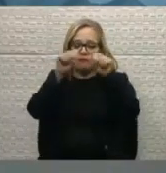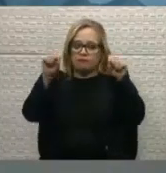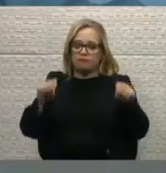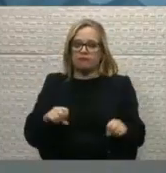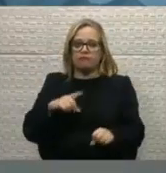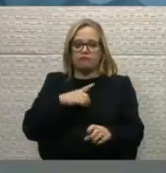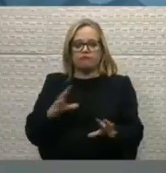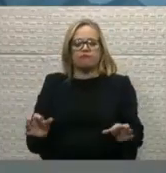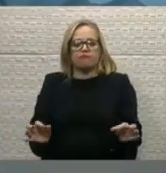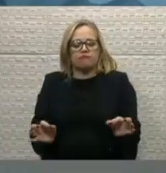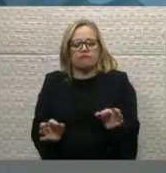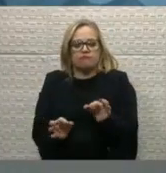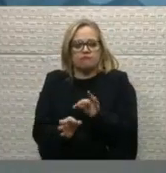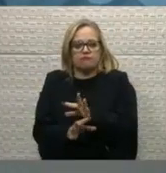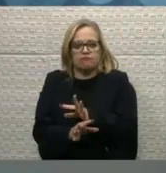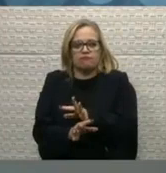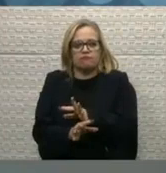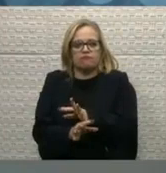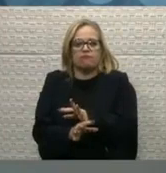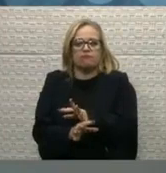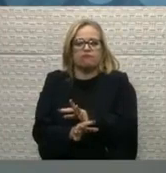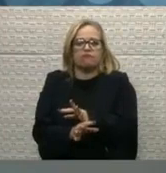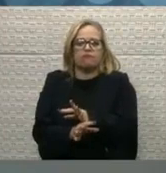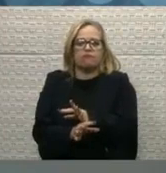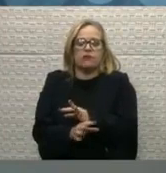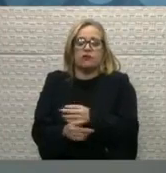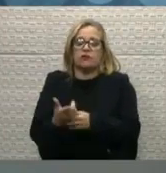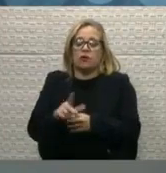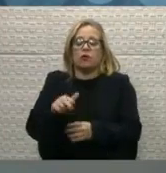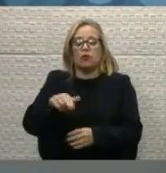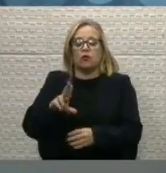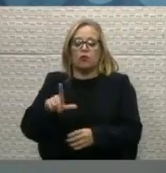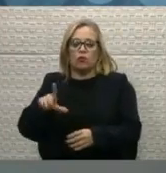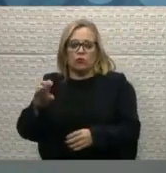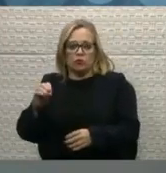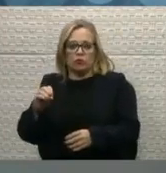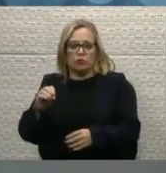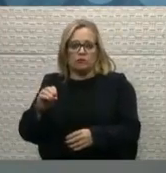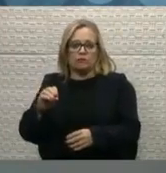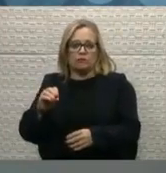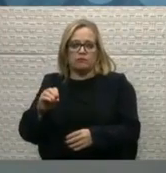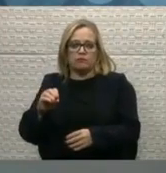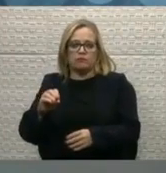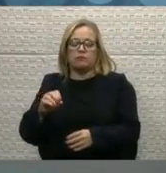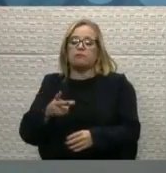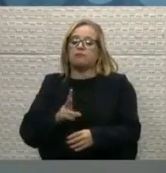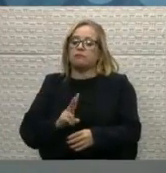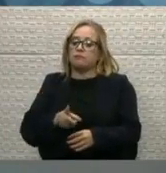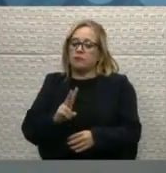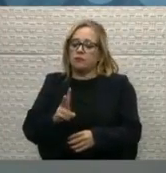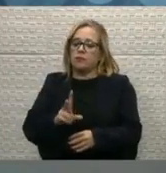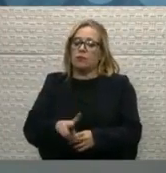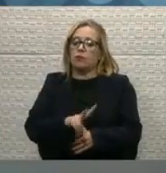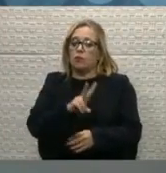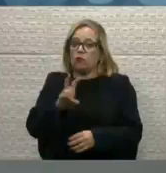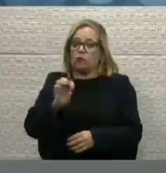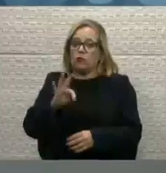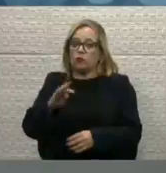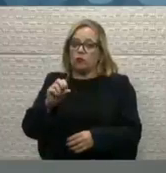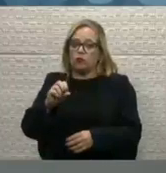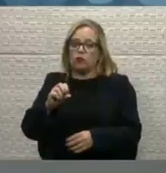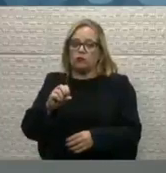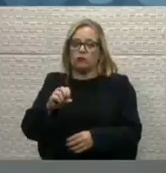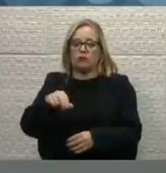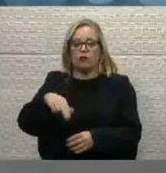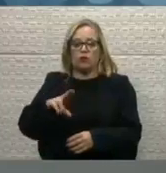uma solução e tenha uma solução não nula, no caso dos vetores. Então, sempre os vetores precisam ser não